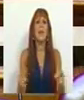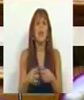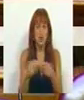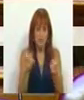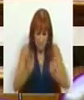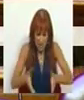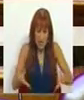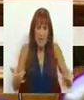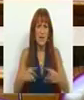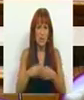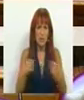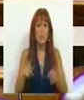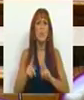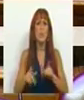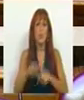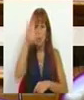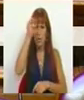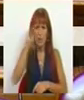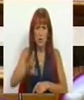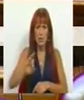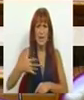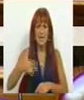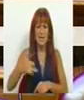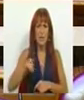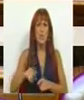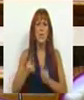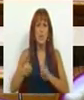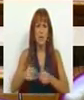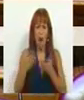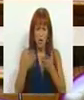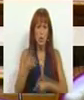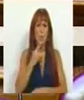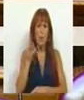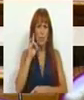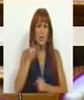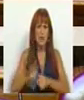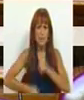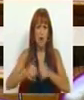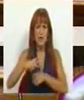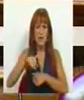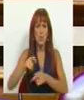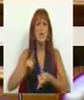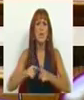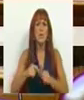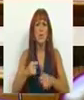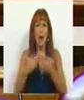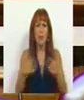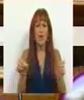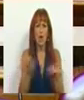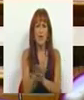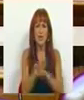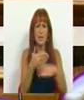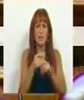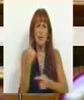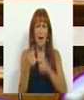ser resolvidos. O Governo anterior, PSD-CDS, deu um importante contributo para melhorar esta situação, quer com a abertura de novas